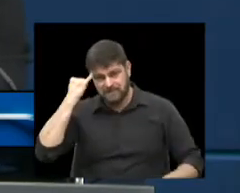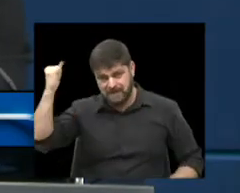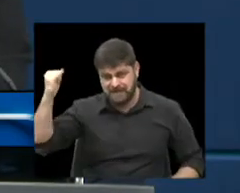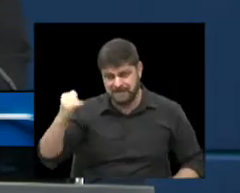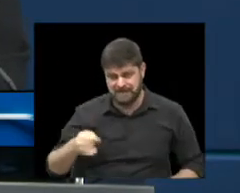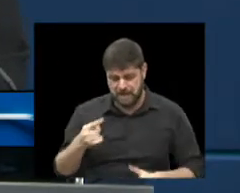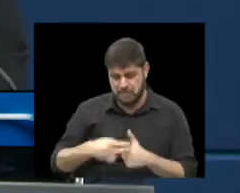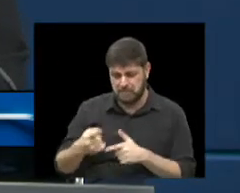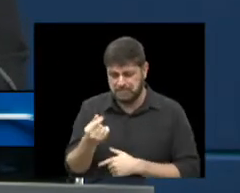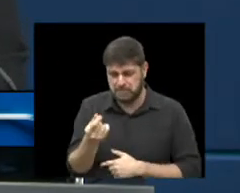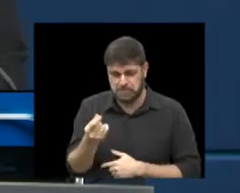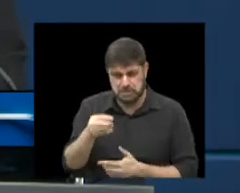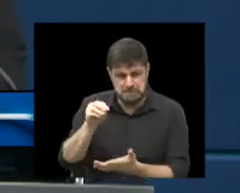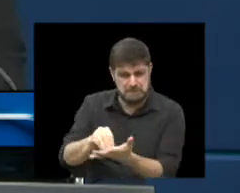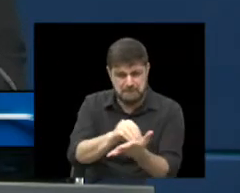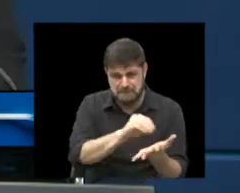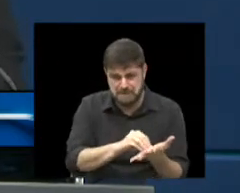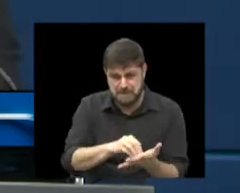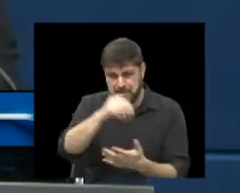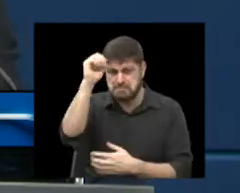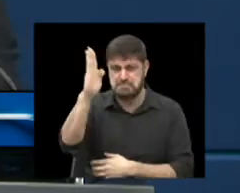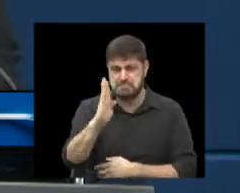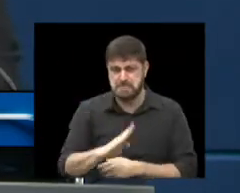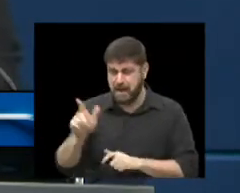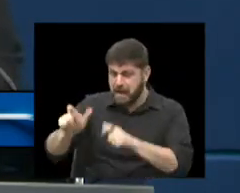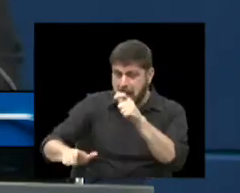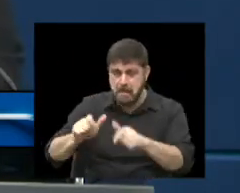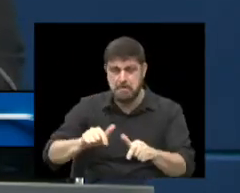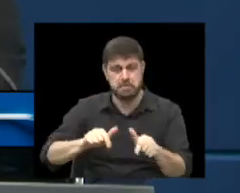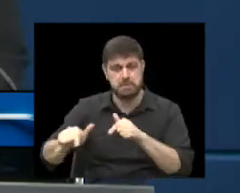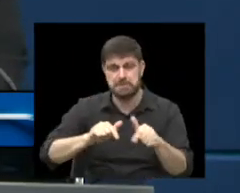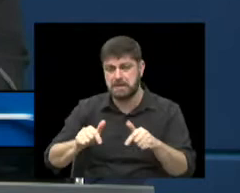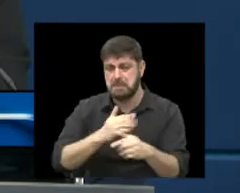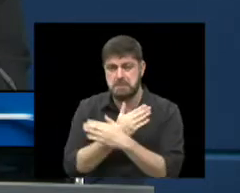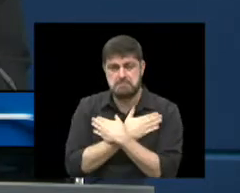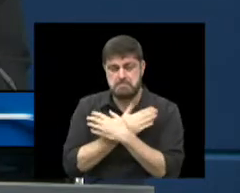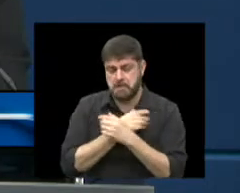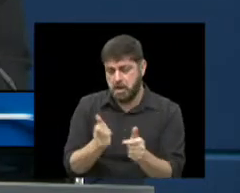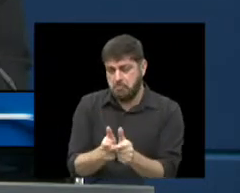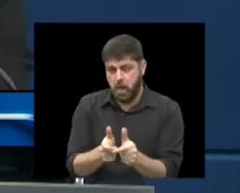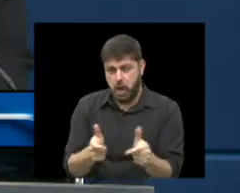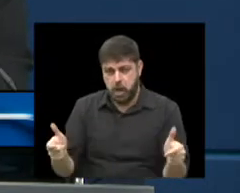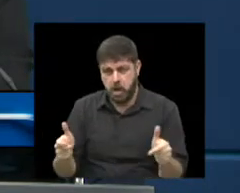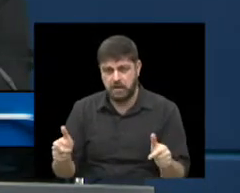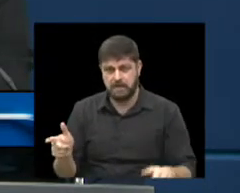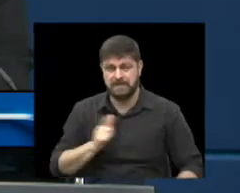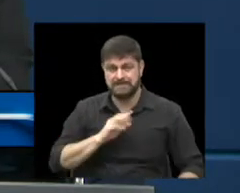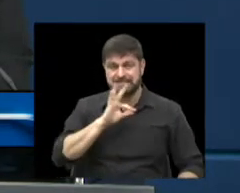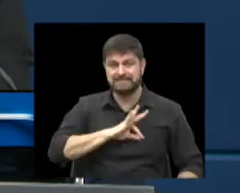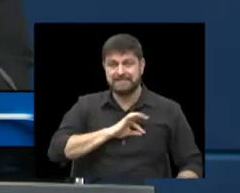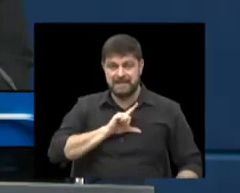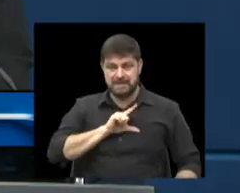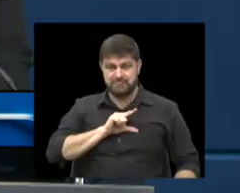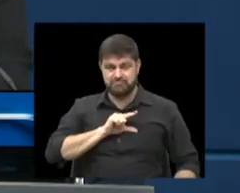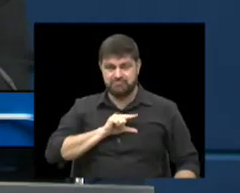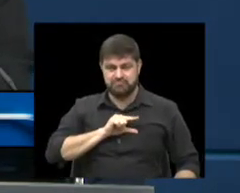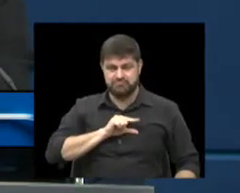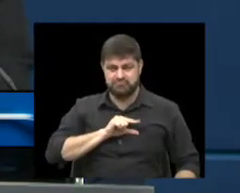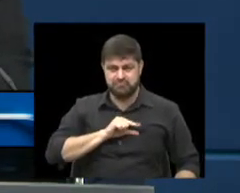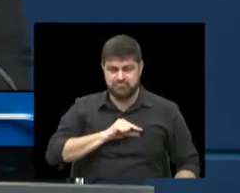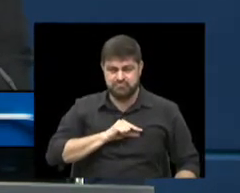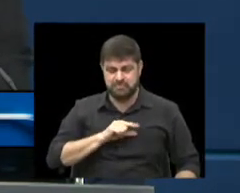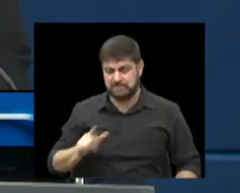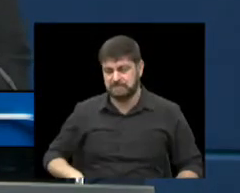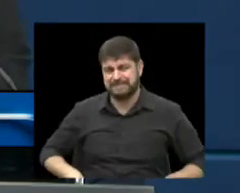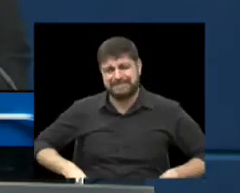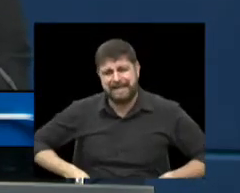crise econômica, em que muitas pessoas estão perdendo emprego, em que muitas pessoas estão tendo achatamento dos salários das suas famílias, que o custo de